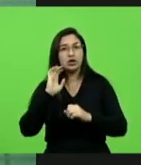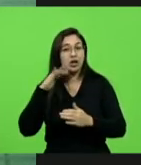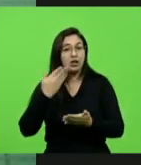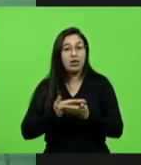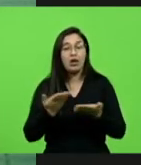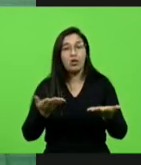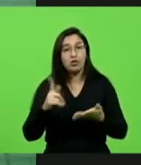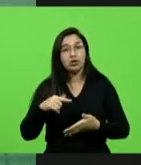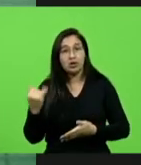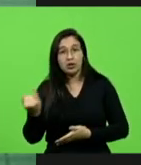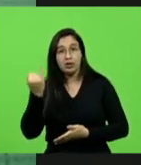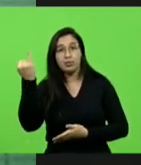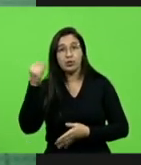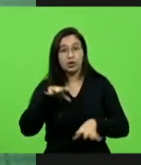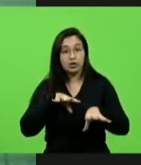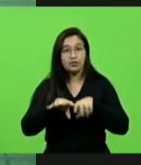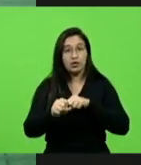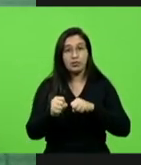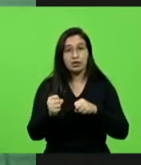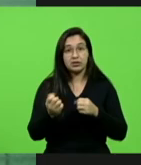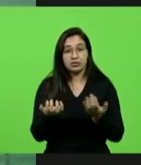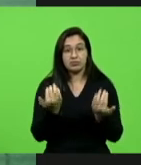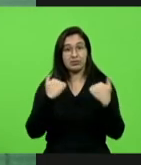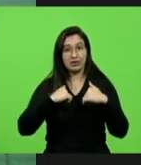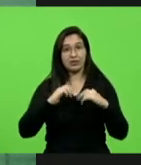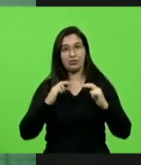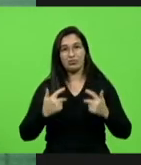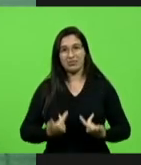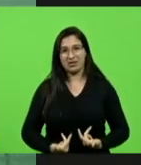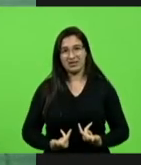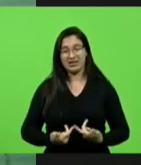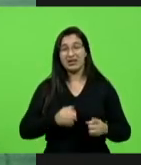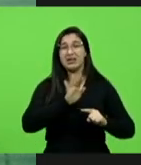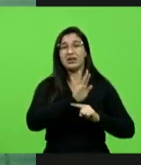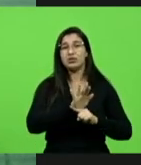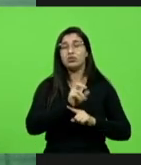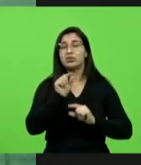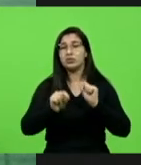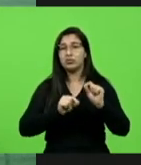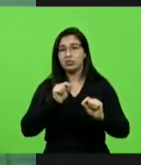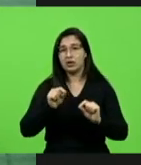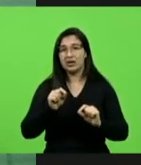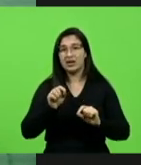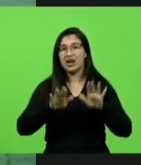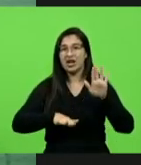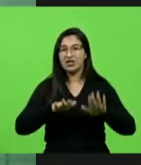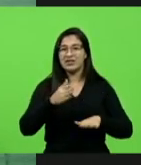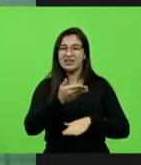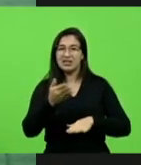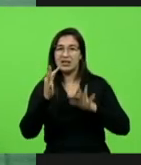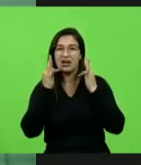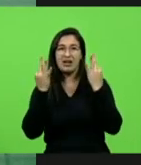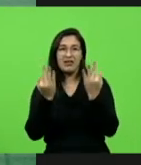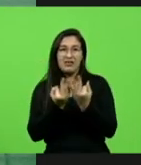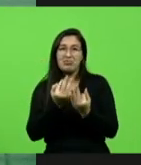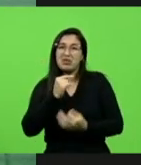que trouxeram uma contribuição em que a família não tem condições de